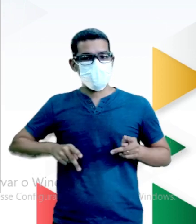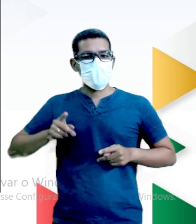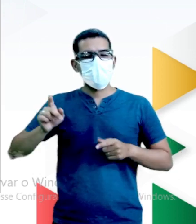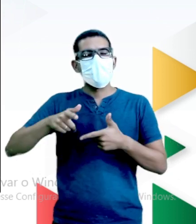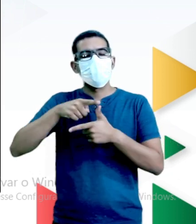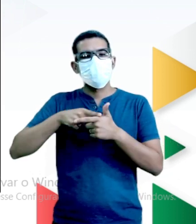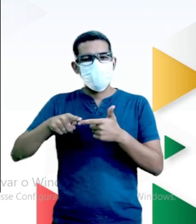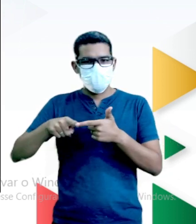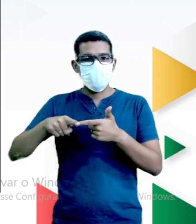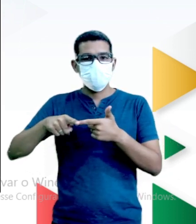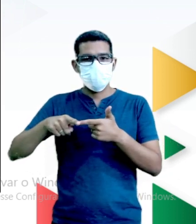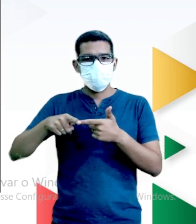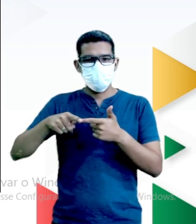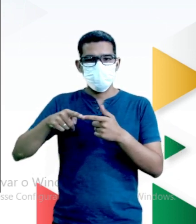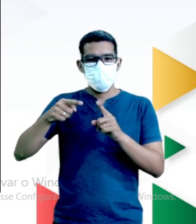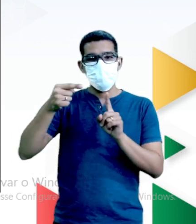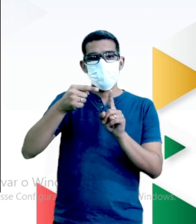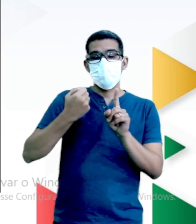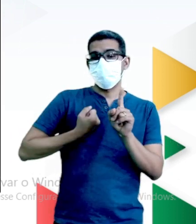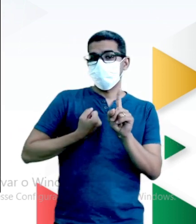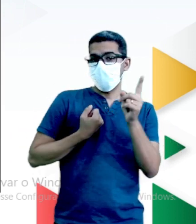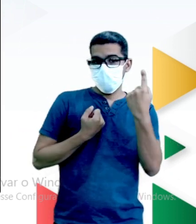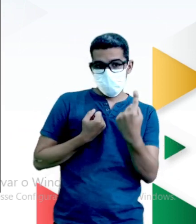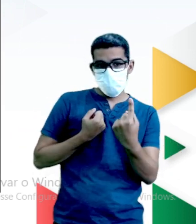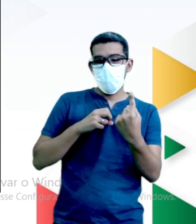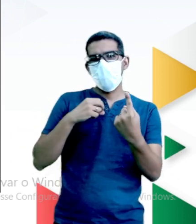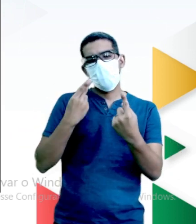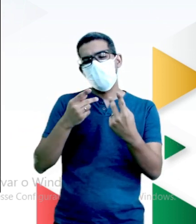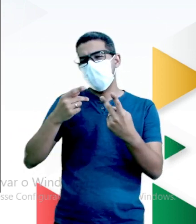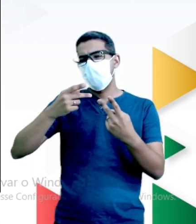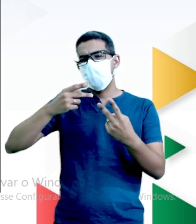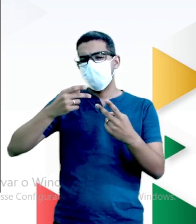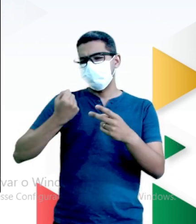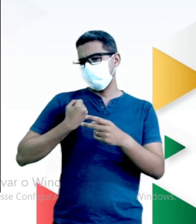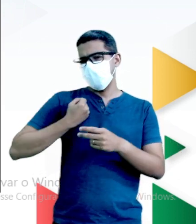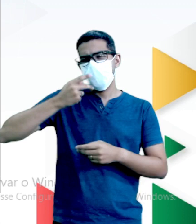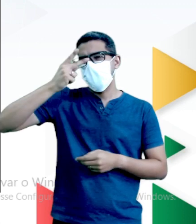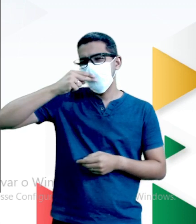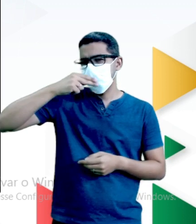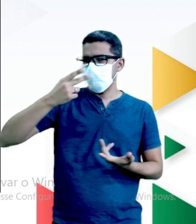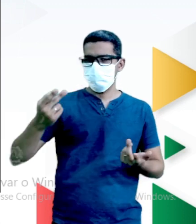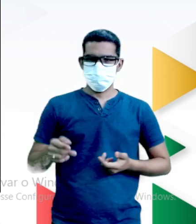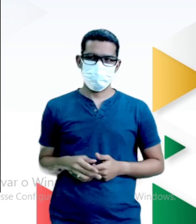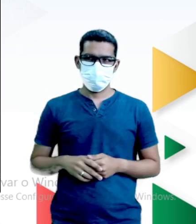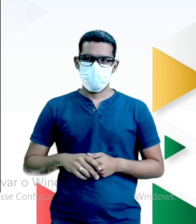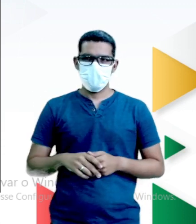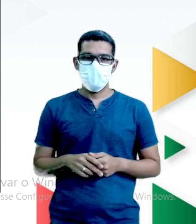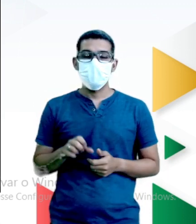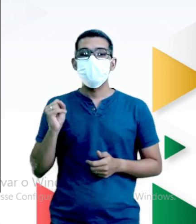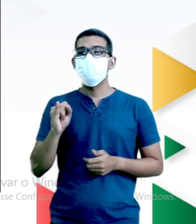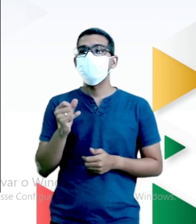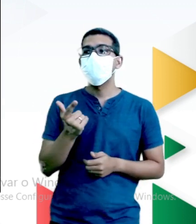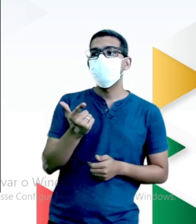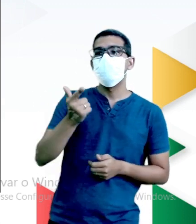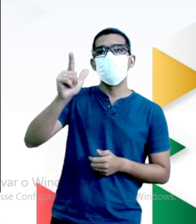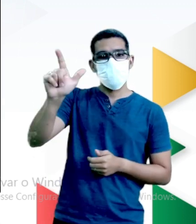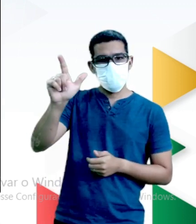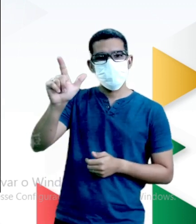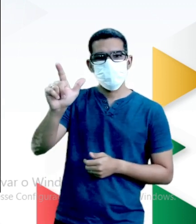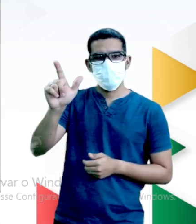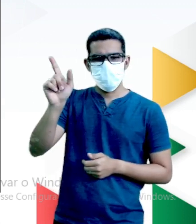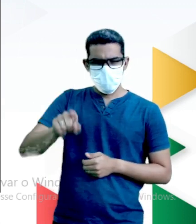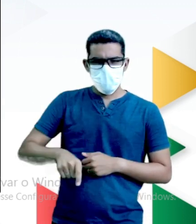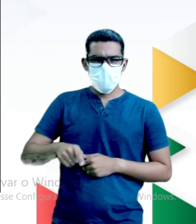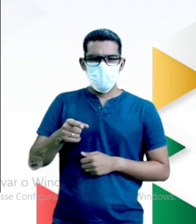ele ou é dividido por o número 1, beleza? E se ele for dividido por outro número? Ele não é primo, ele é um vizinho,